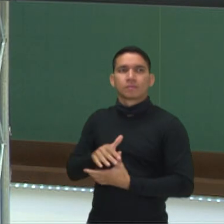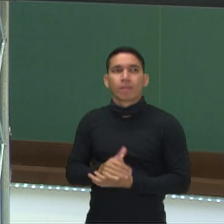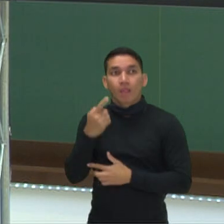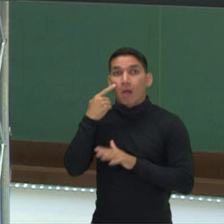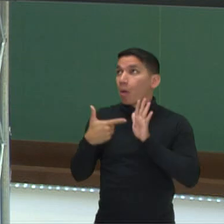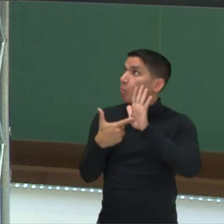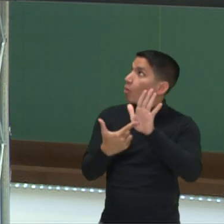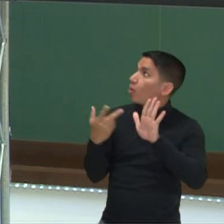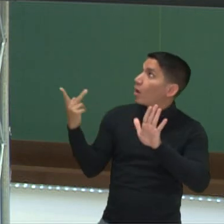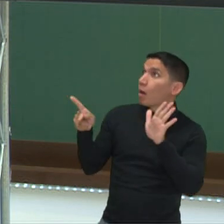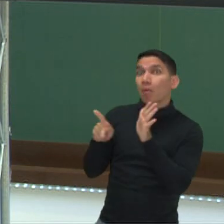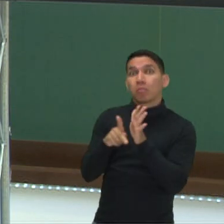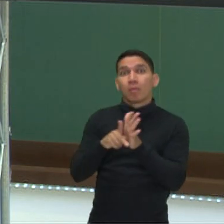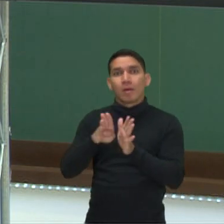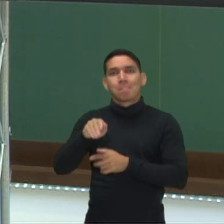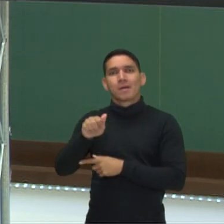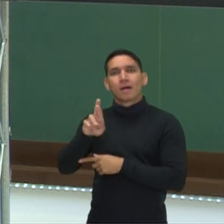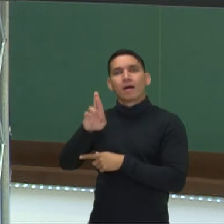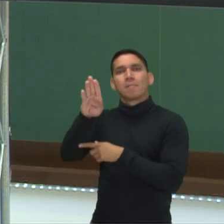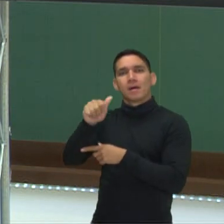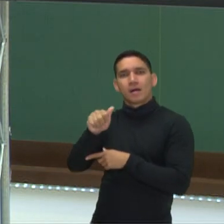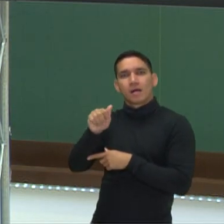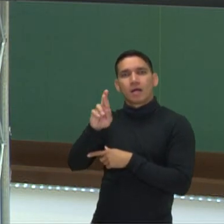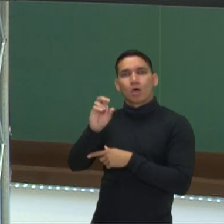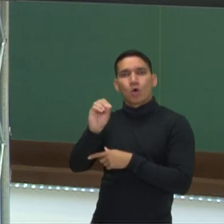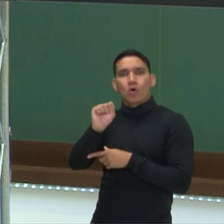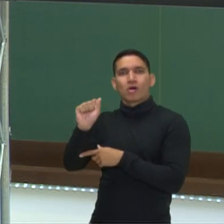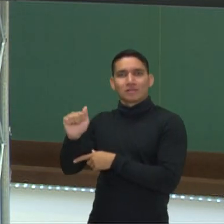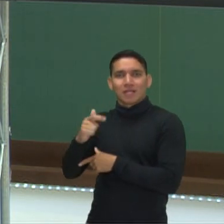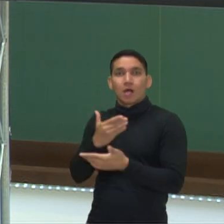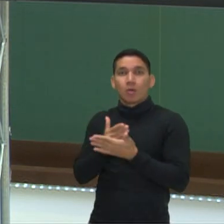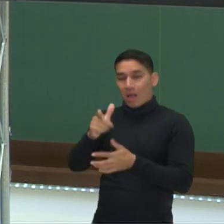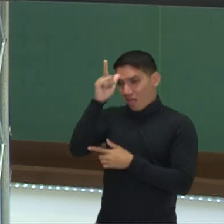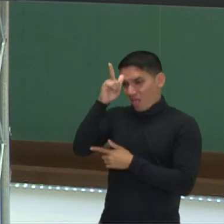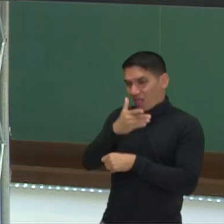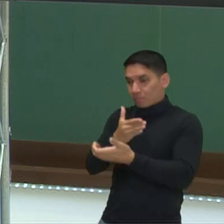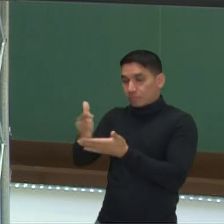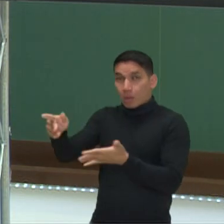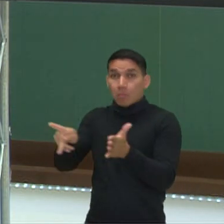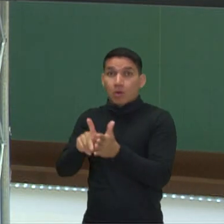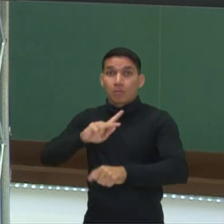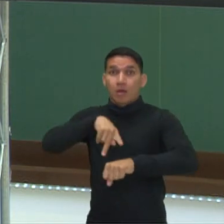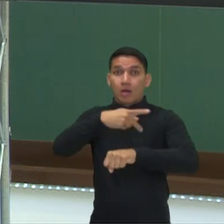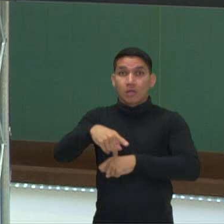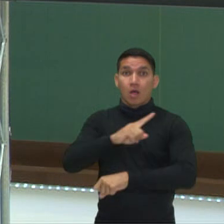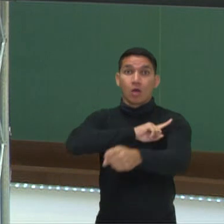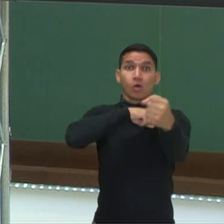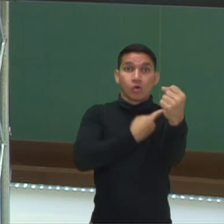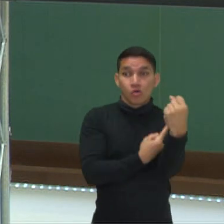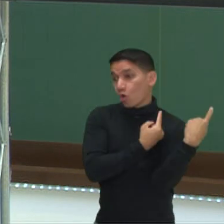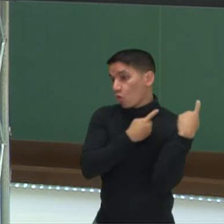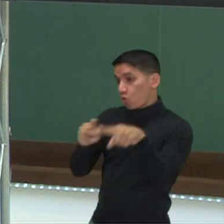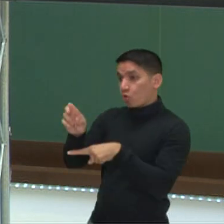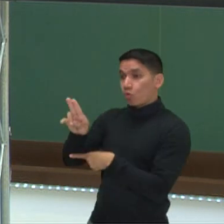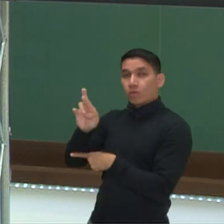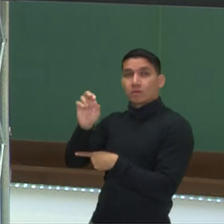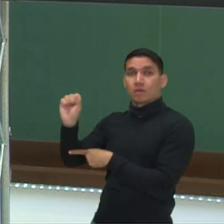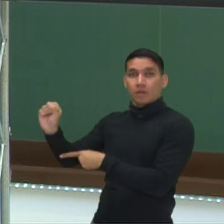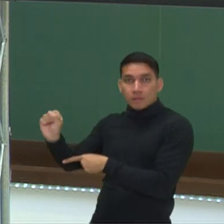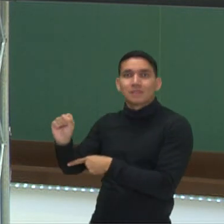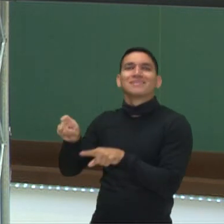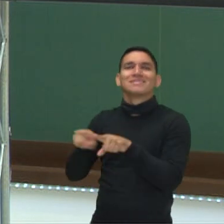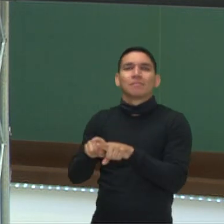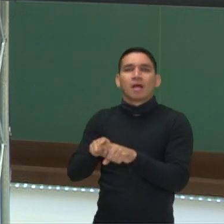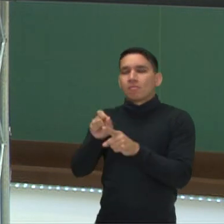mapa da Operação Barbarossa, o ataque da Alemanha a partir da Polônia sobre a União Soviética e as